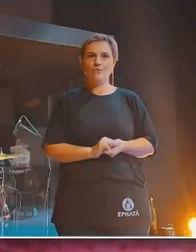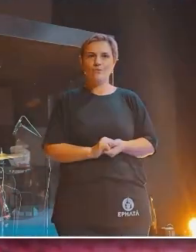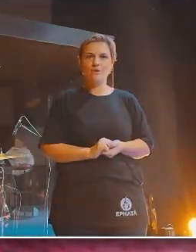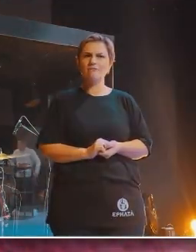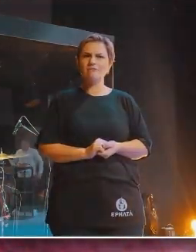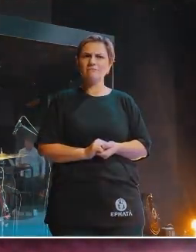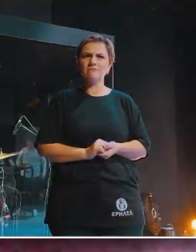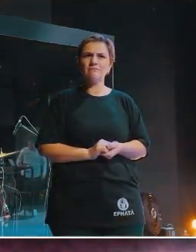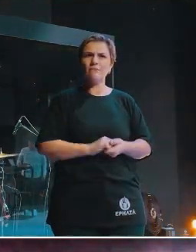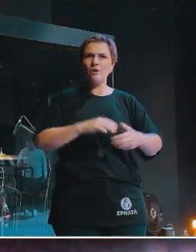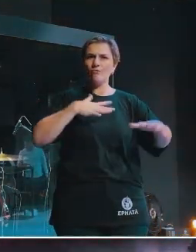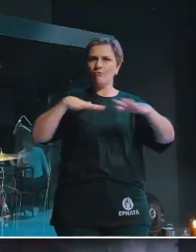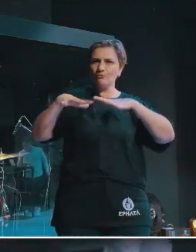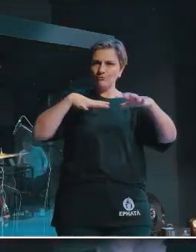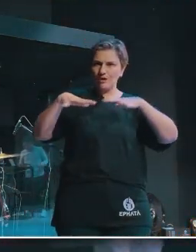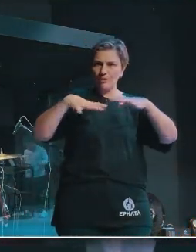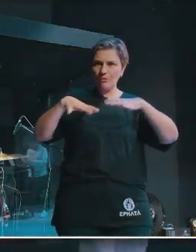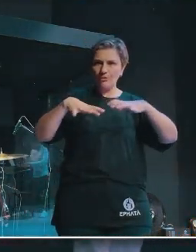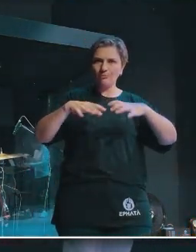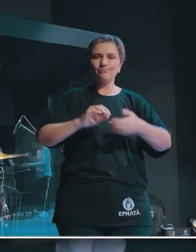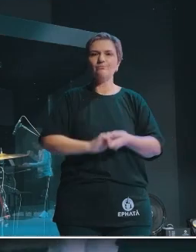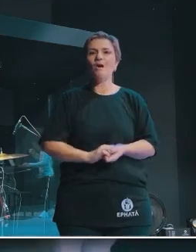terremoto.